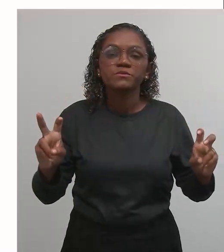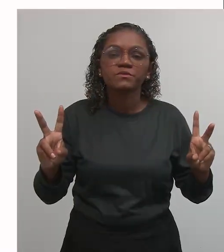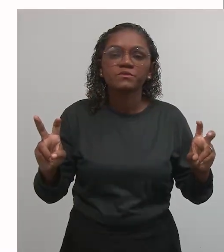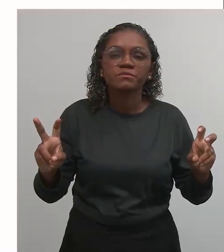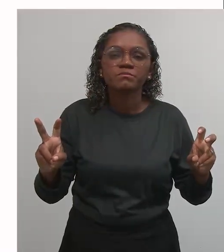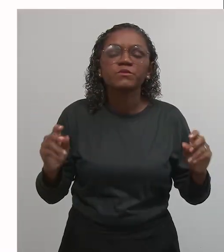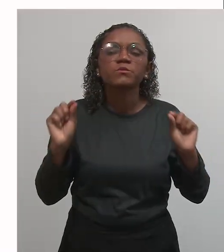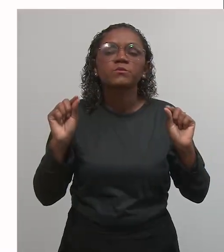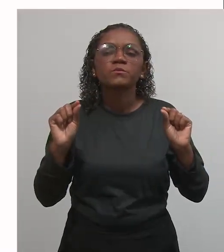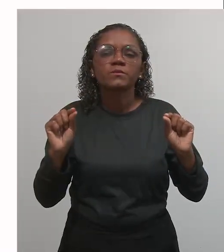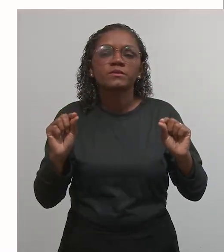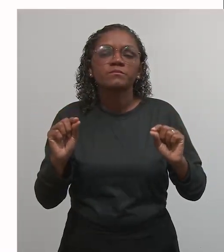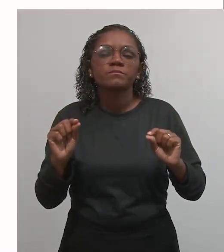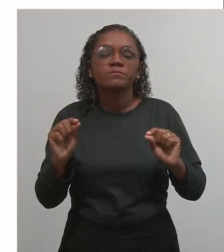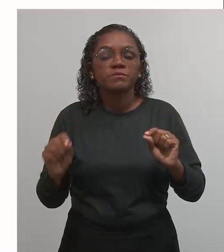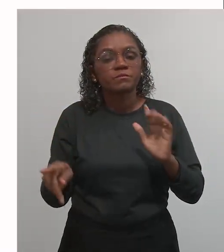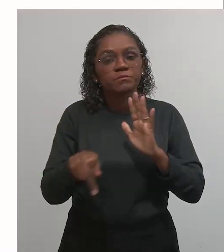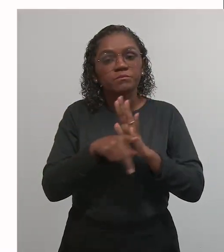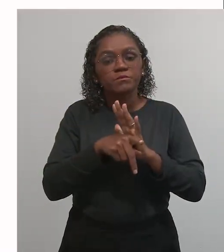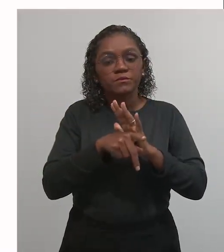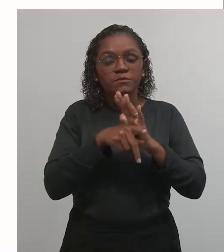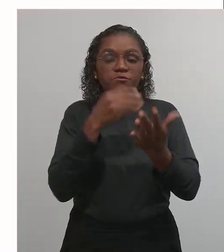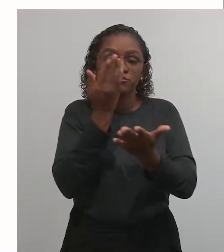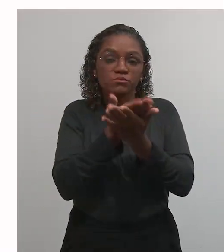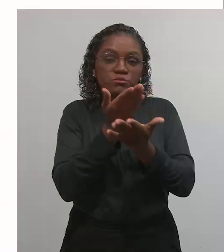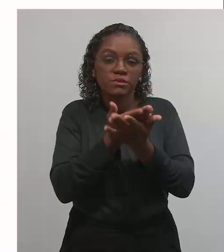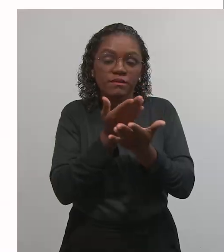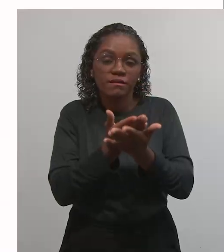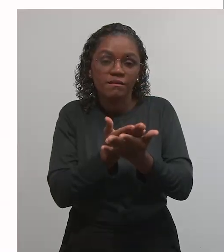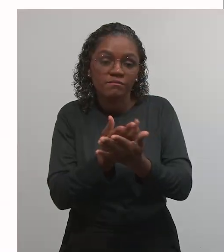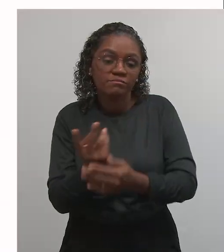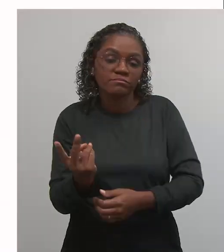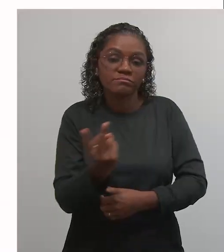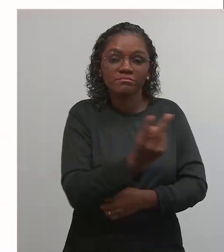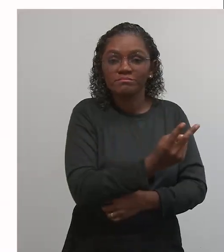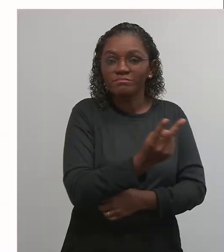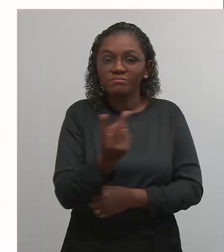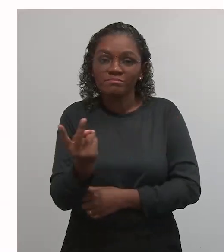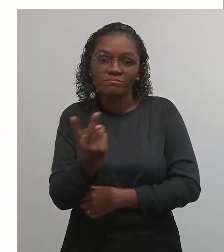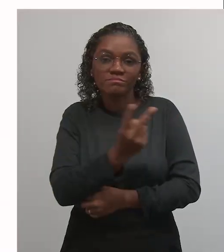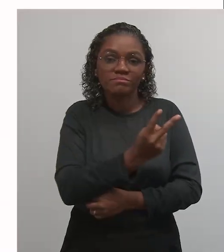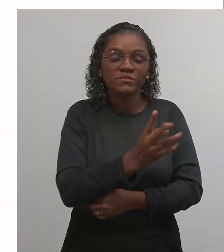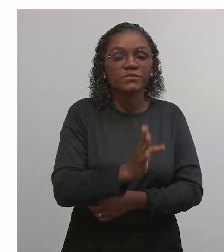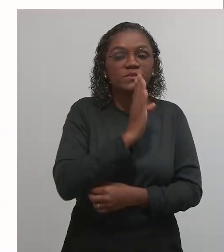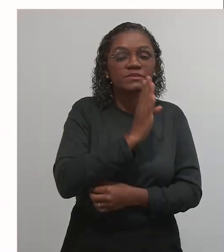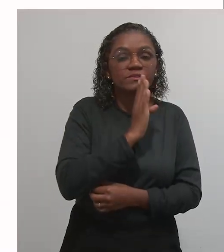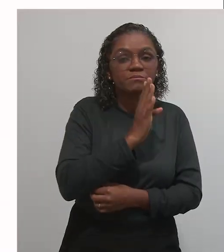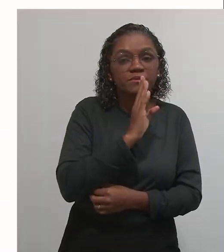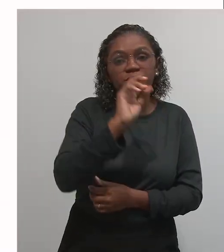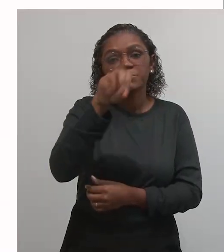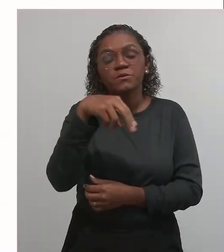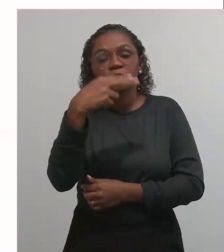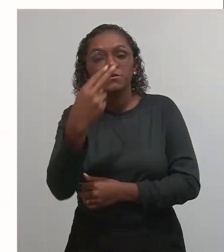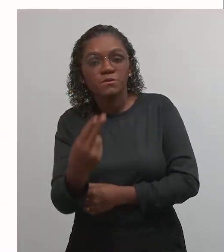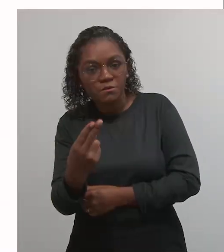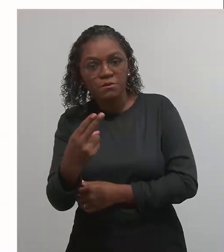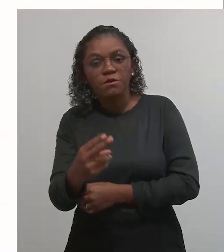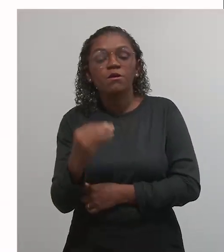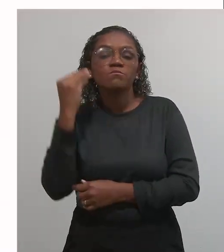dizendo aqui, é um estudo do conhecimento, tanto do conhecimento racionalizado como do